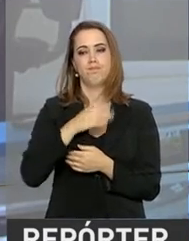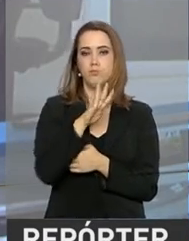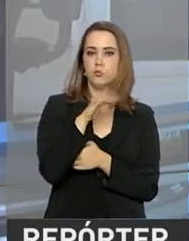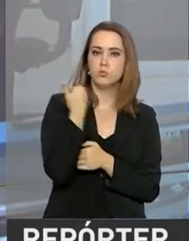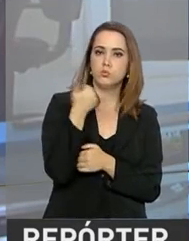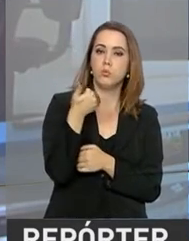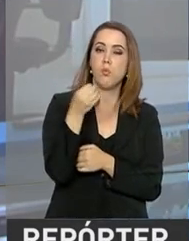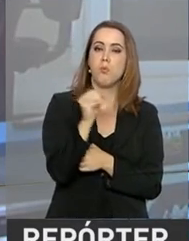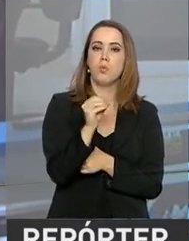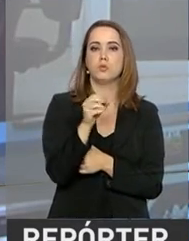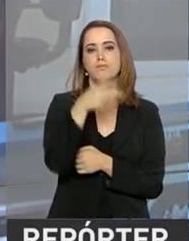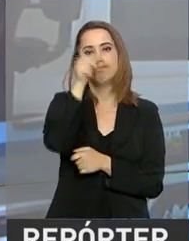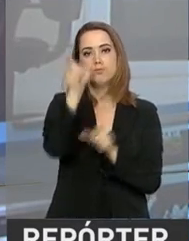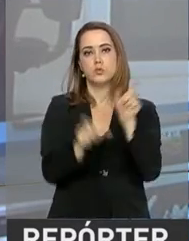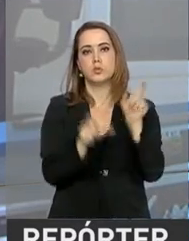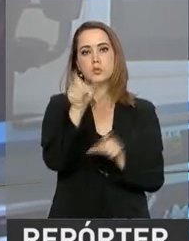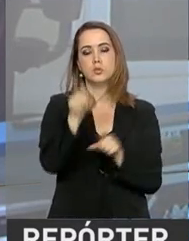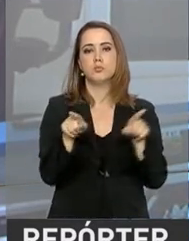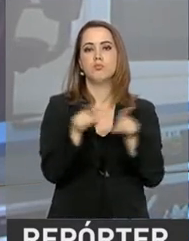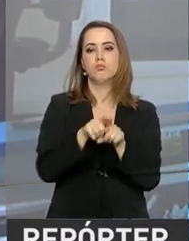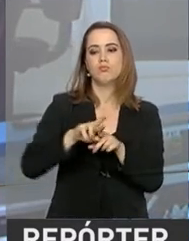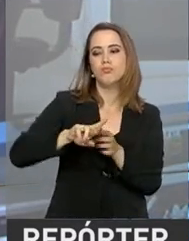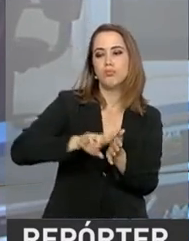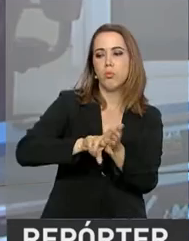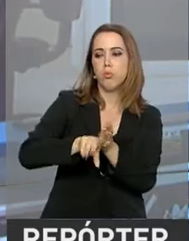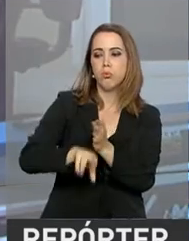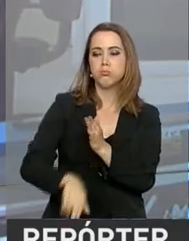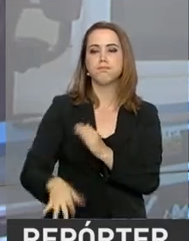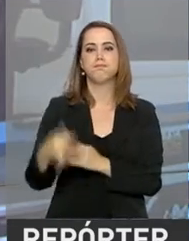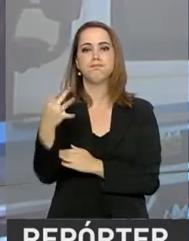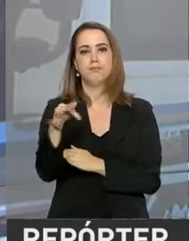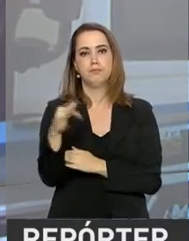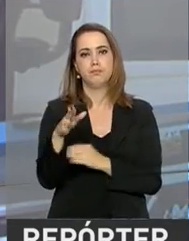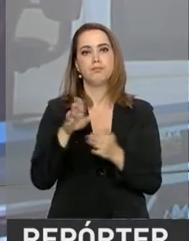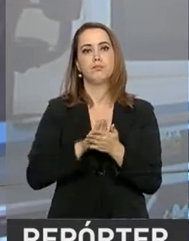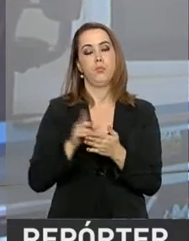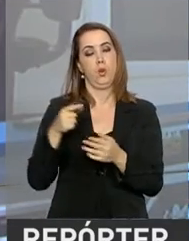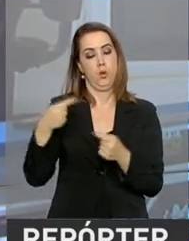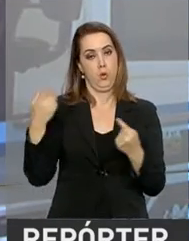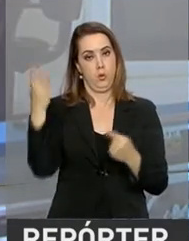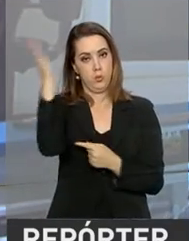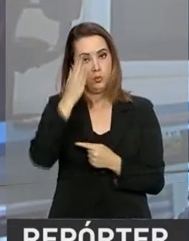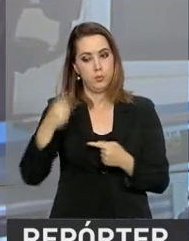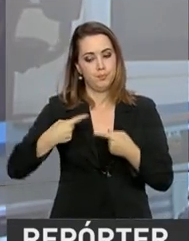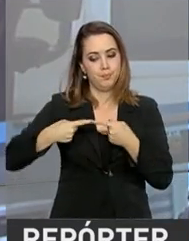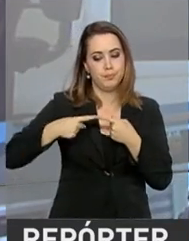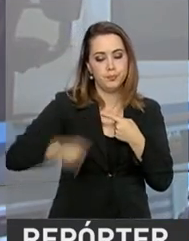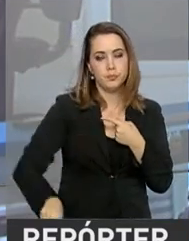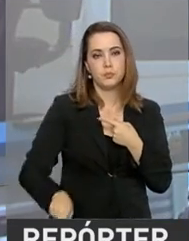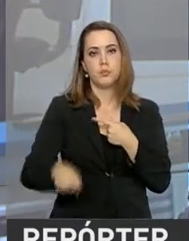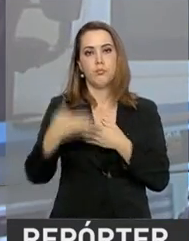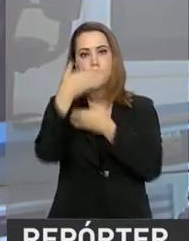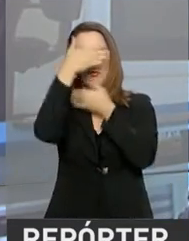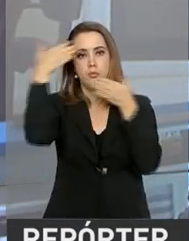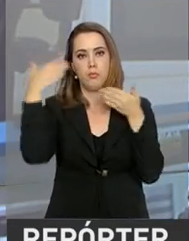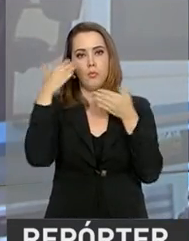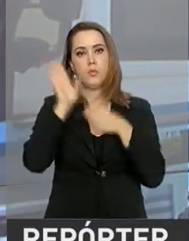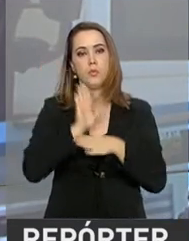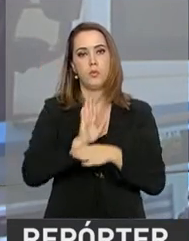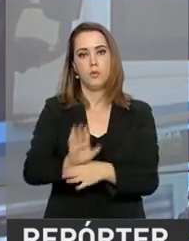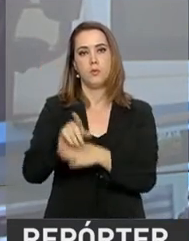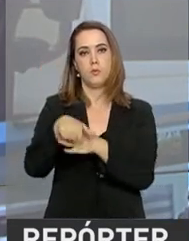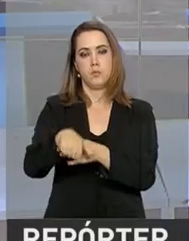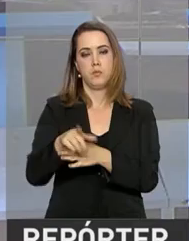Exteriores reiterou repúdio a todos os atos de terrorismo e apoio aos esforços de consolidação das instituições naquele